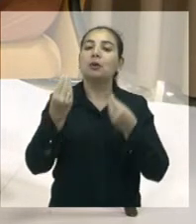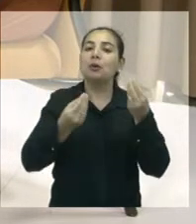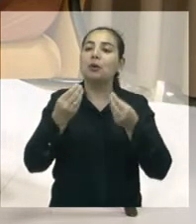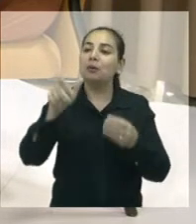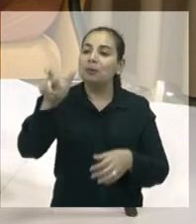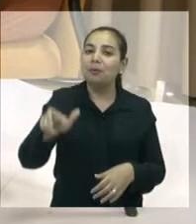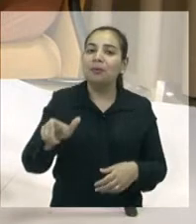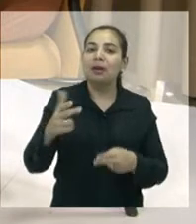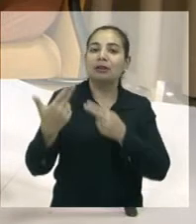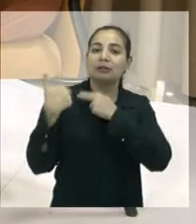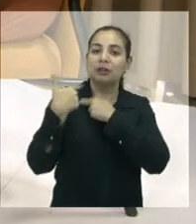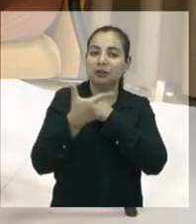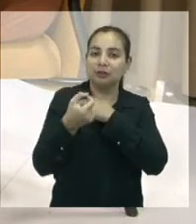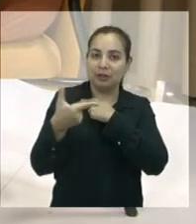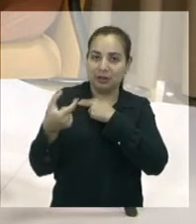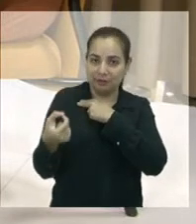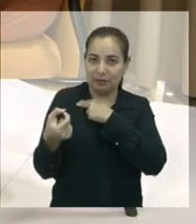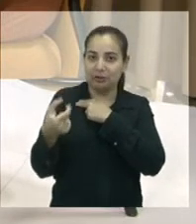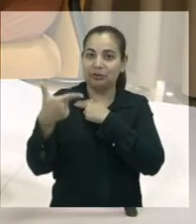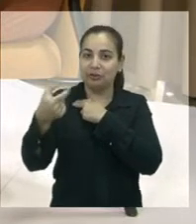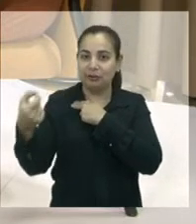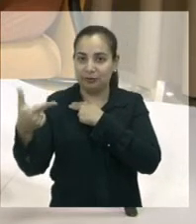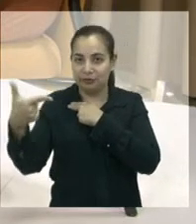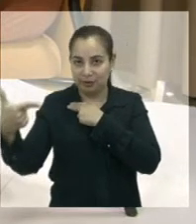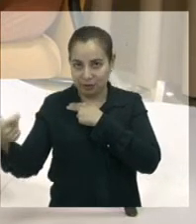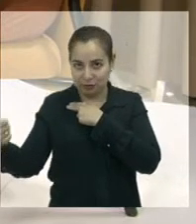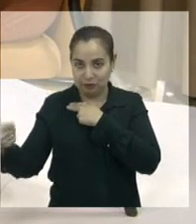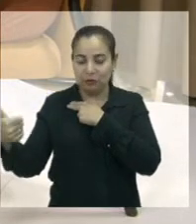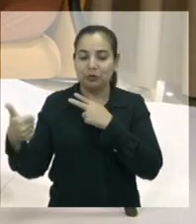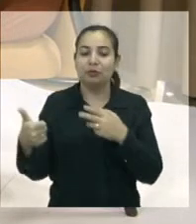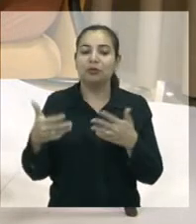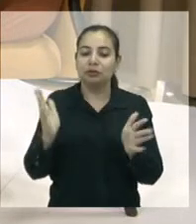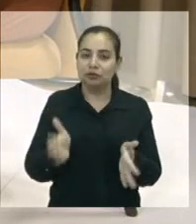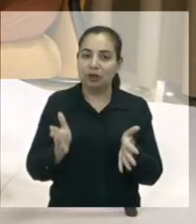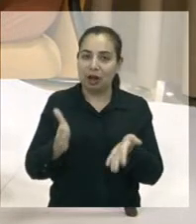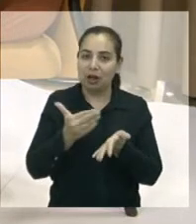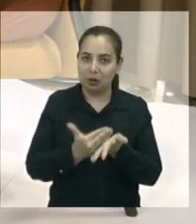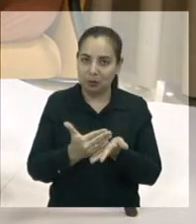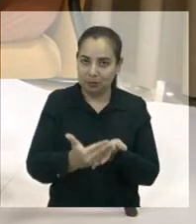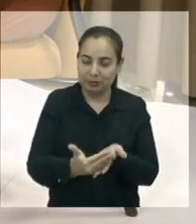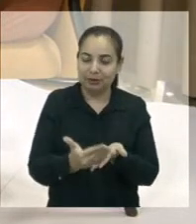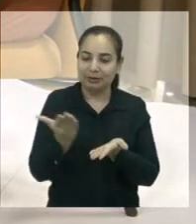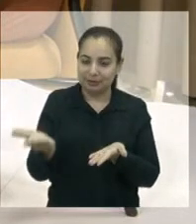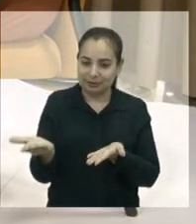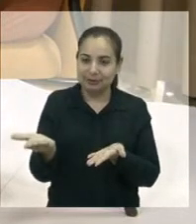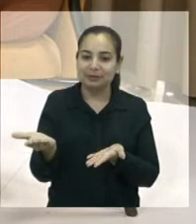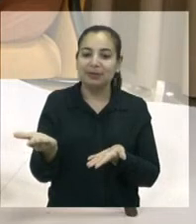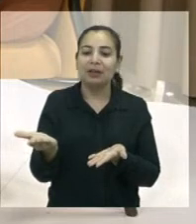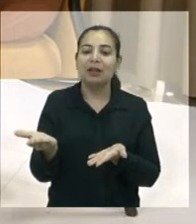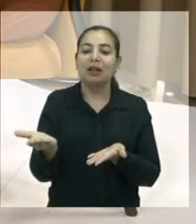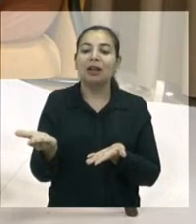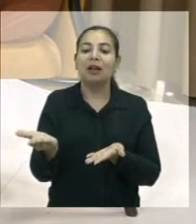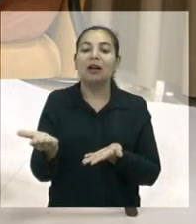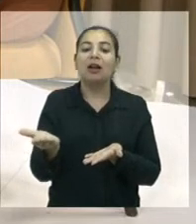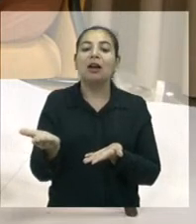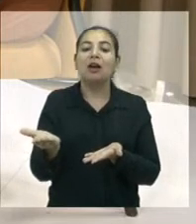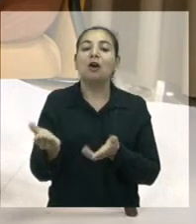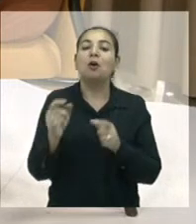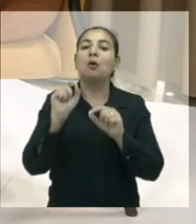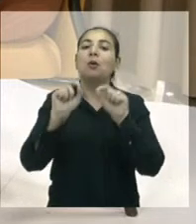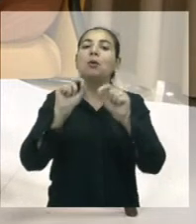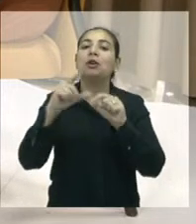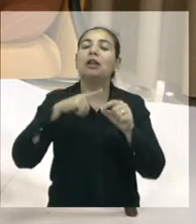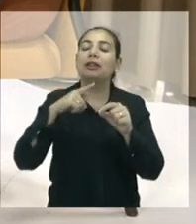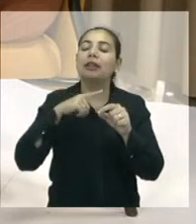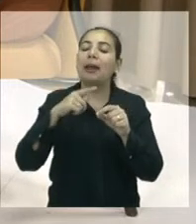anos, 2020 e 2021. Mesmo já começando, eu acredito que, como todo mundo, há o propósito do fim,